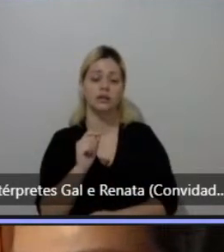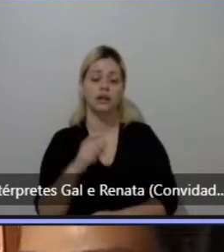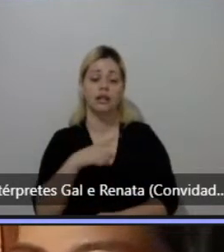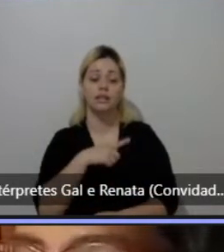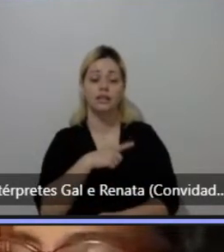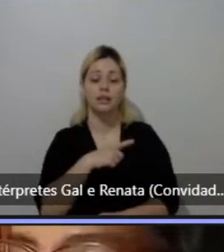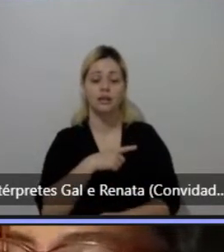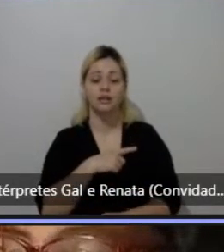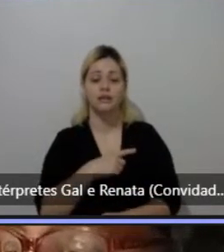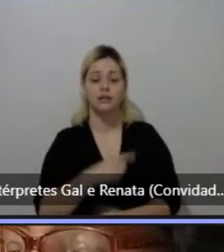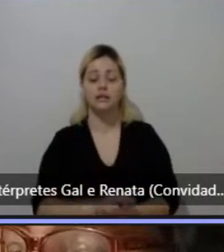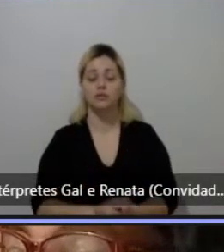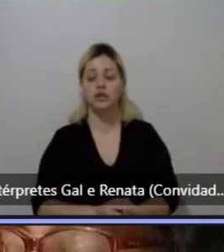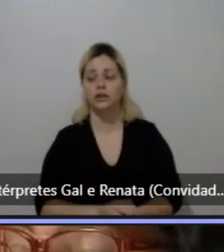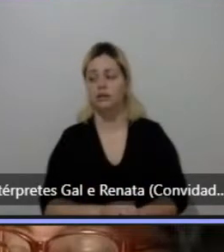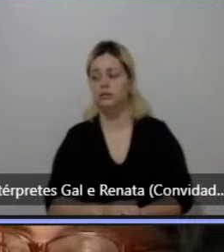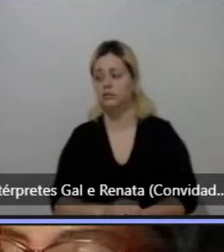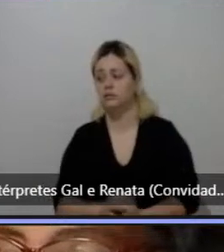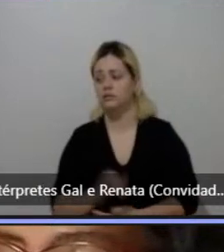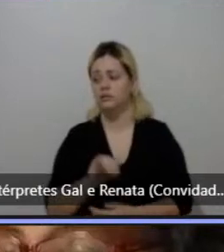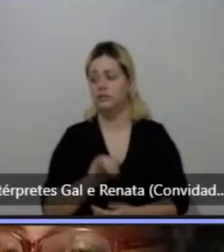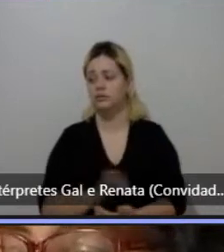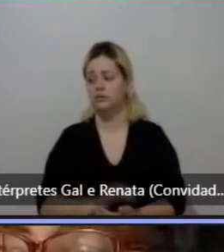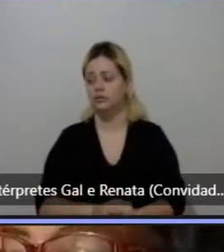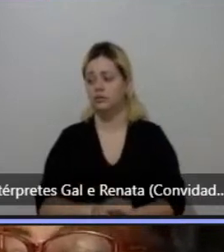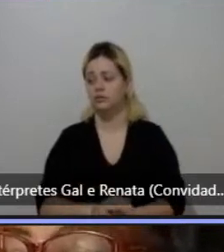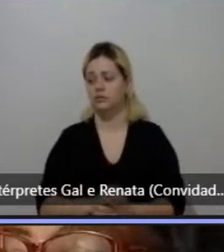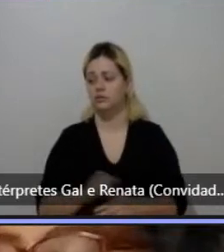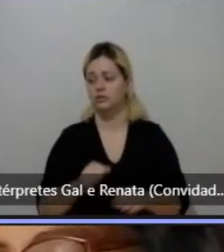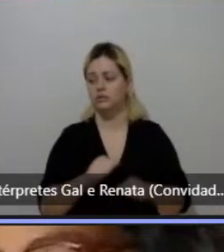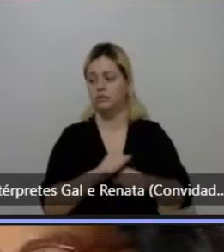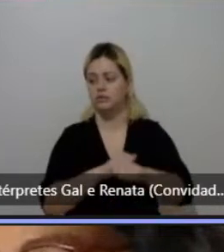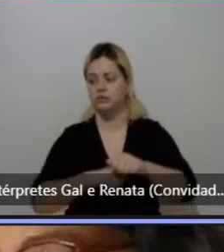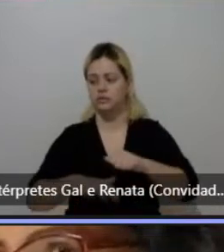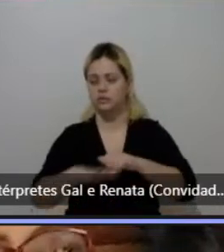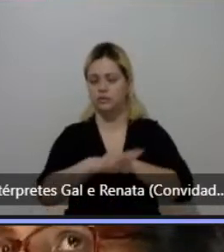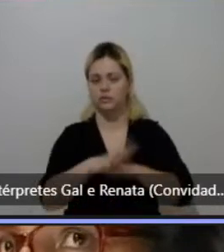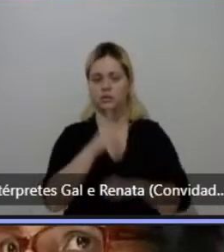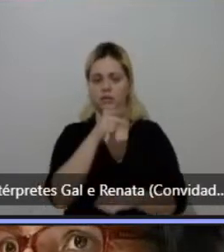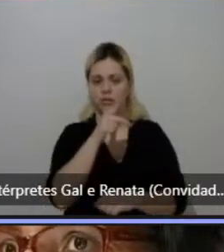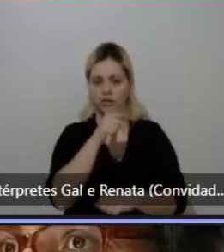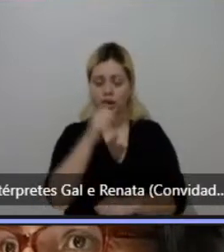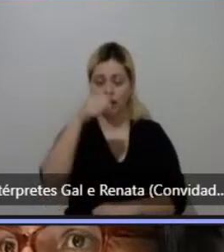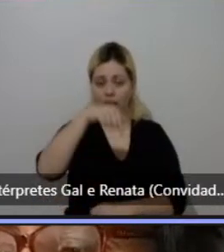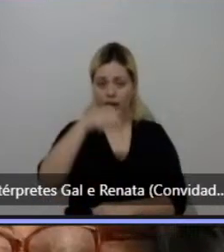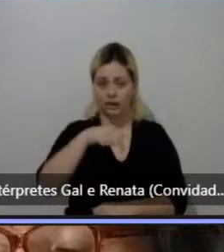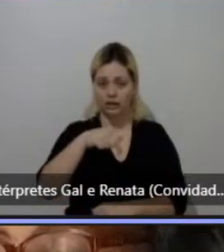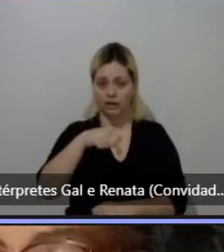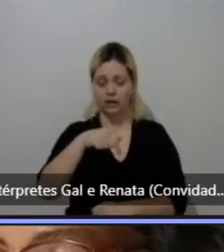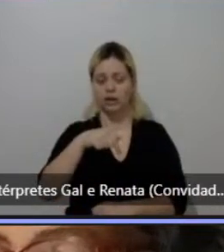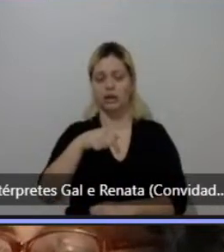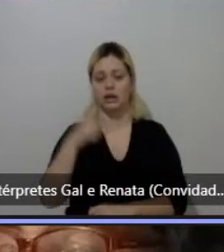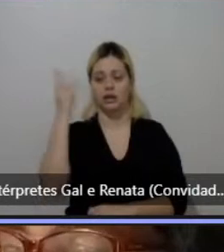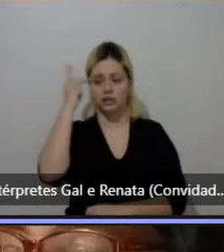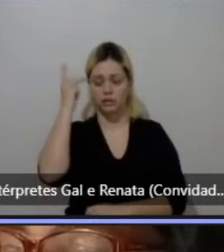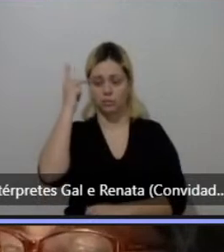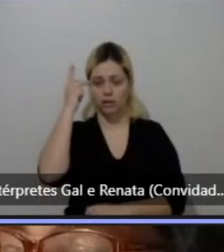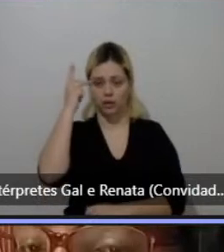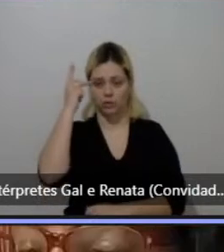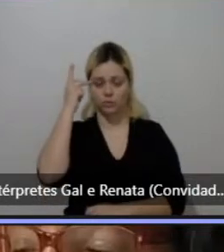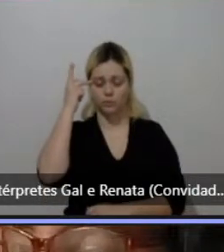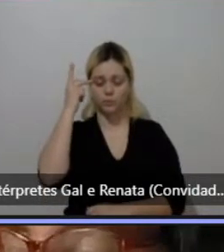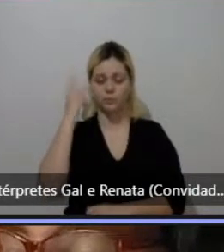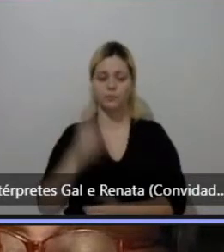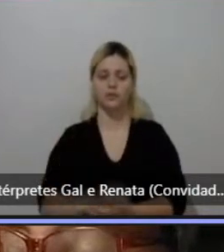ilhas aqui na região de Paraty, aqui na região de São Paulo,